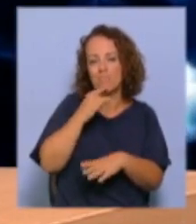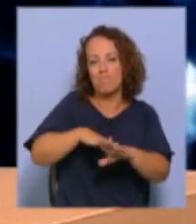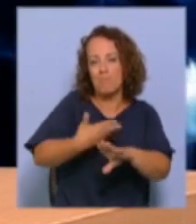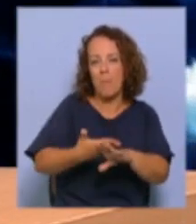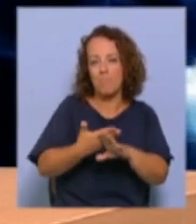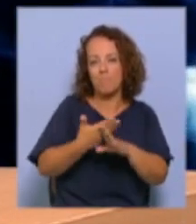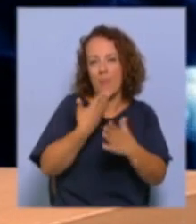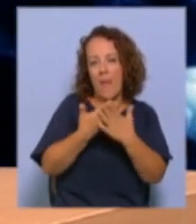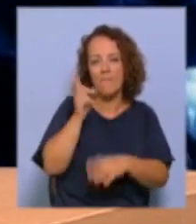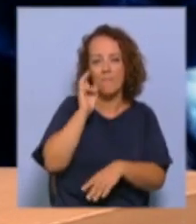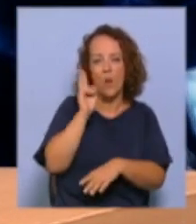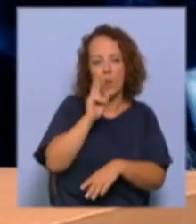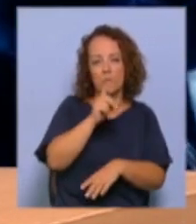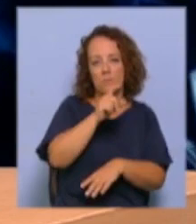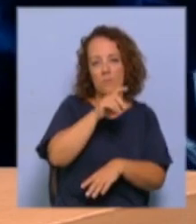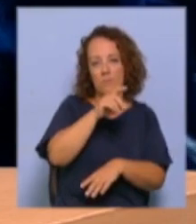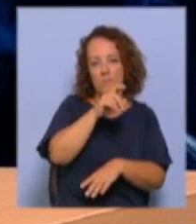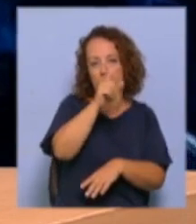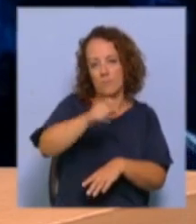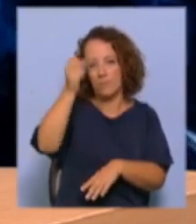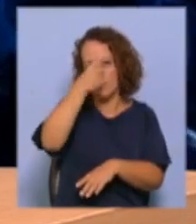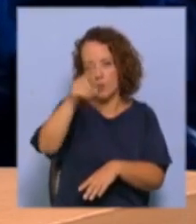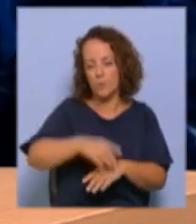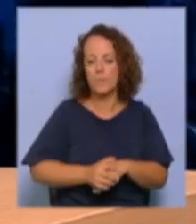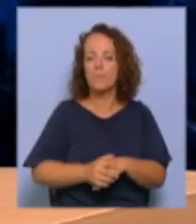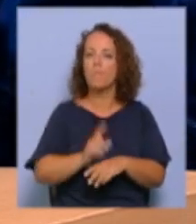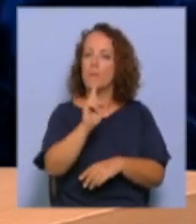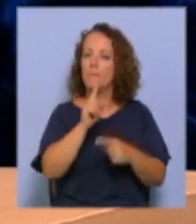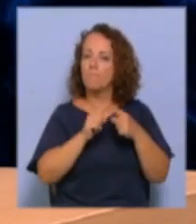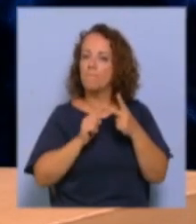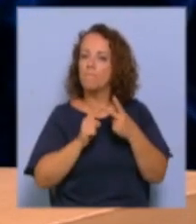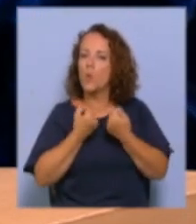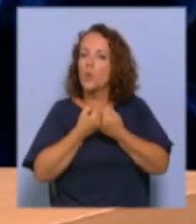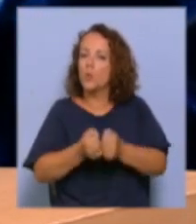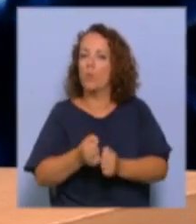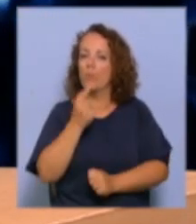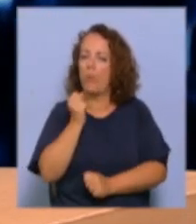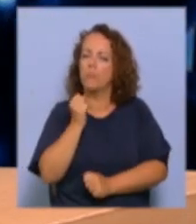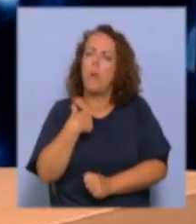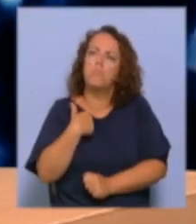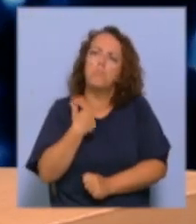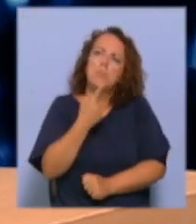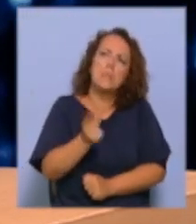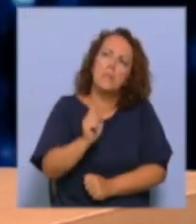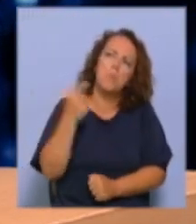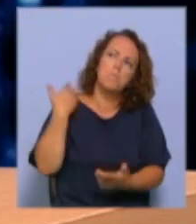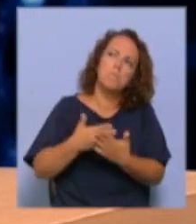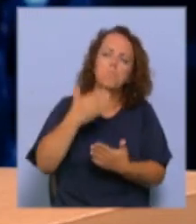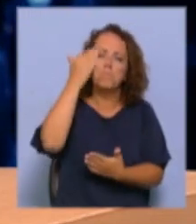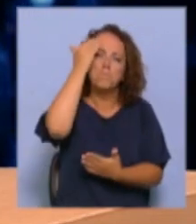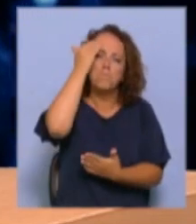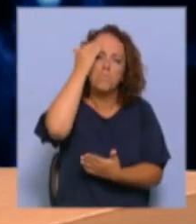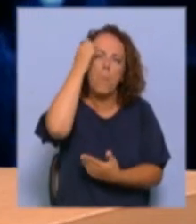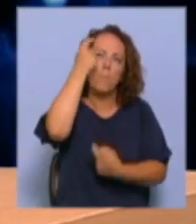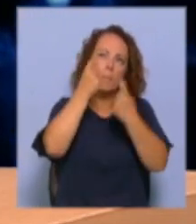esconder duas coisas, eu acho. Eu sempre disse, ou melhor, sempre pensei, não é sempre disse, é irrelevante o que eu digo, mas